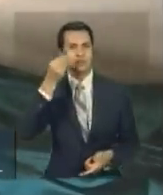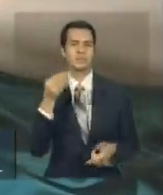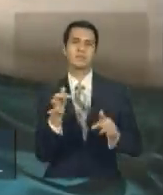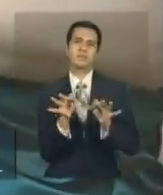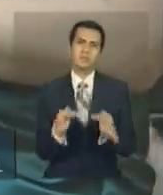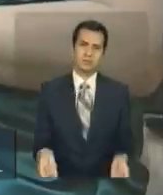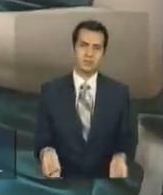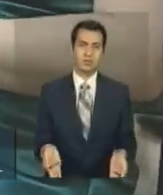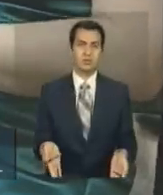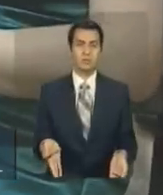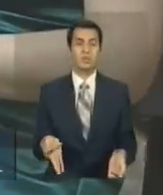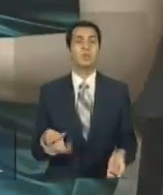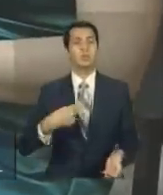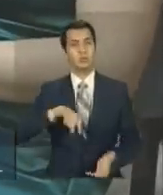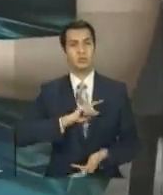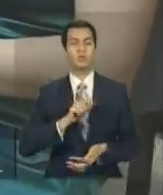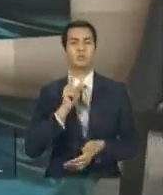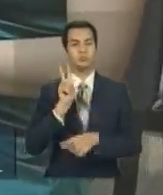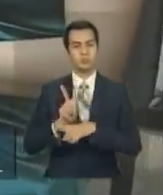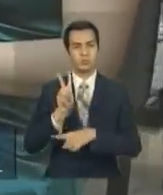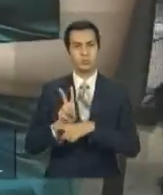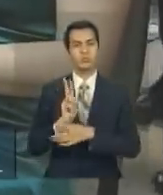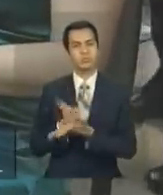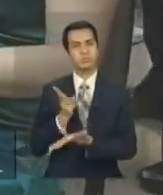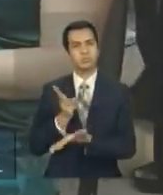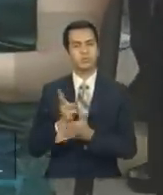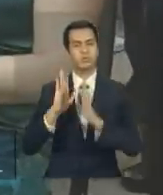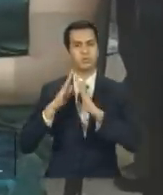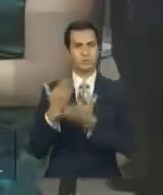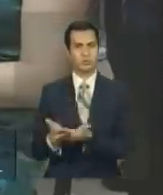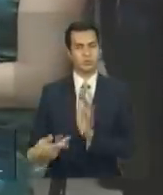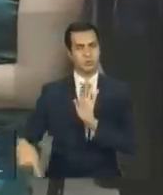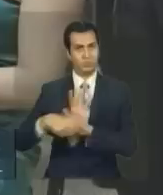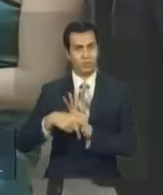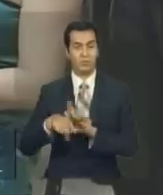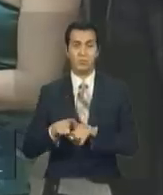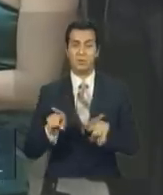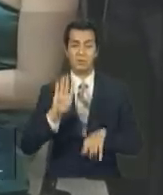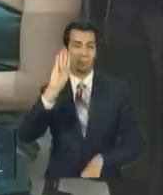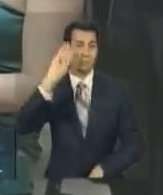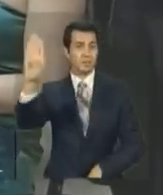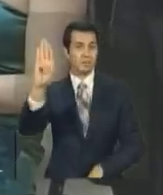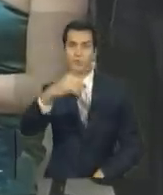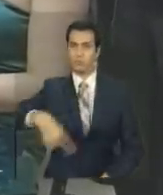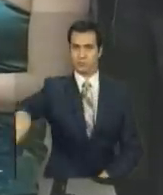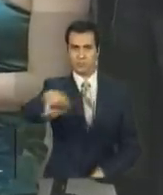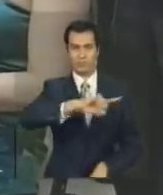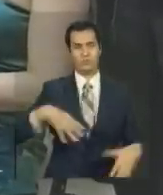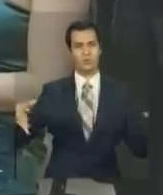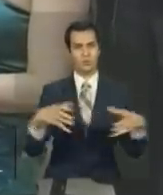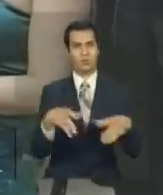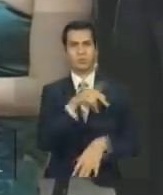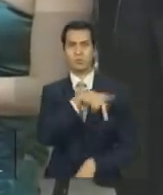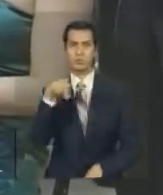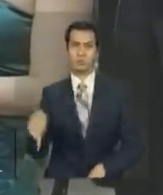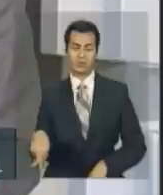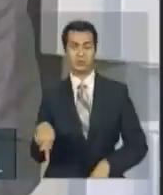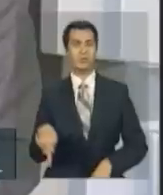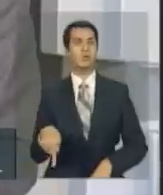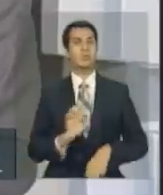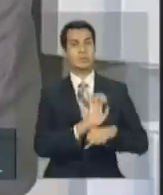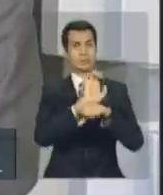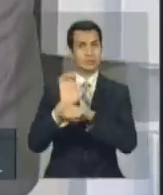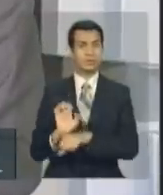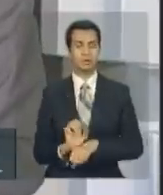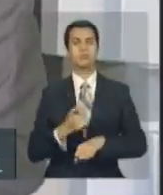né, que nós mantemos uma rede própria. Mas os insumos que vêm de vocês é o que nos permite reelaborar o